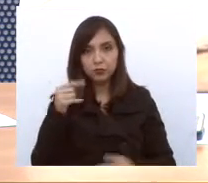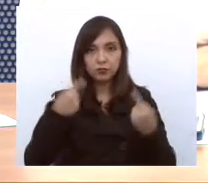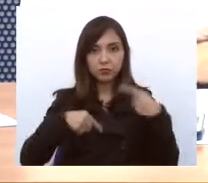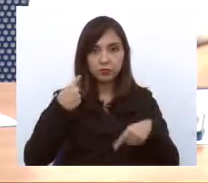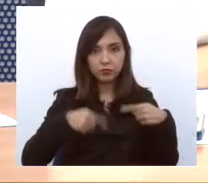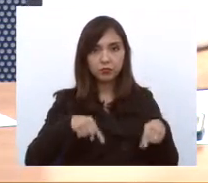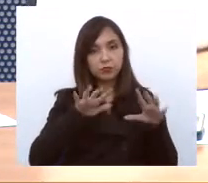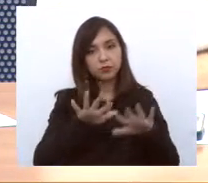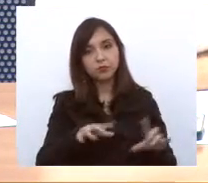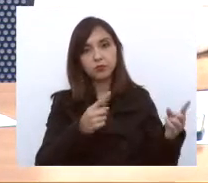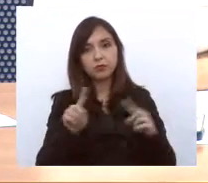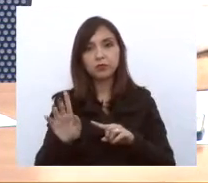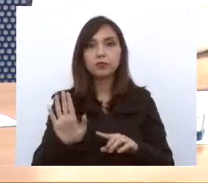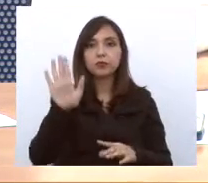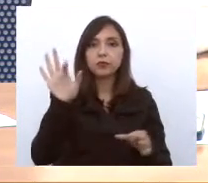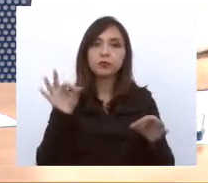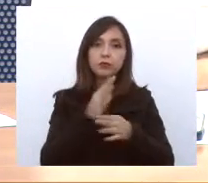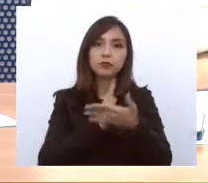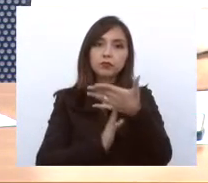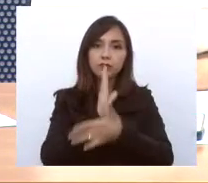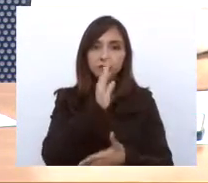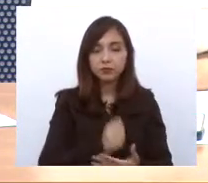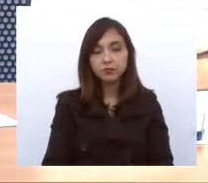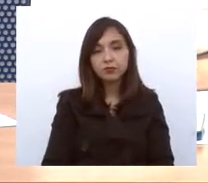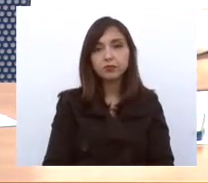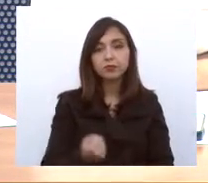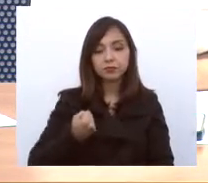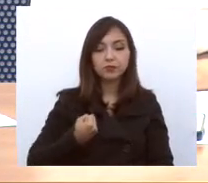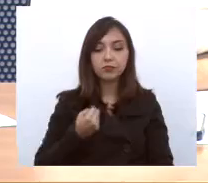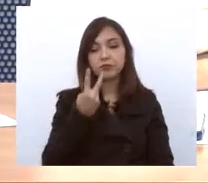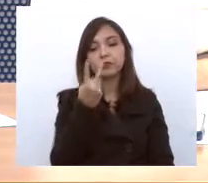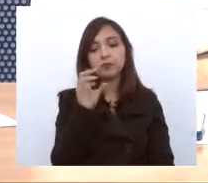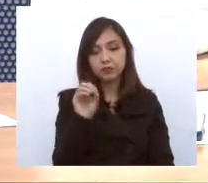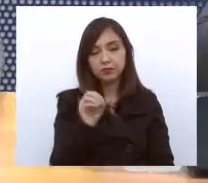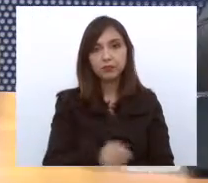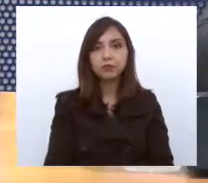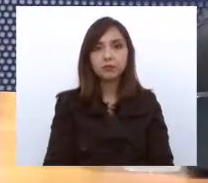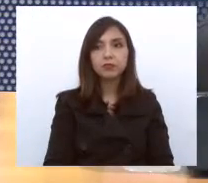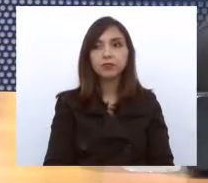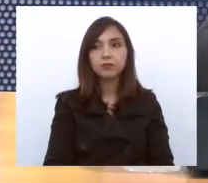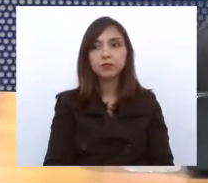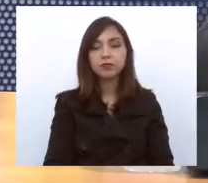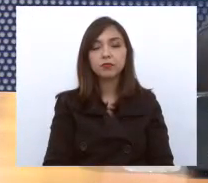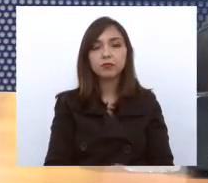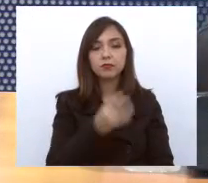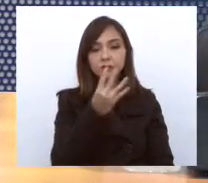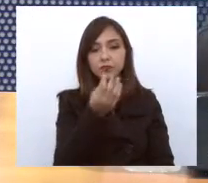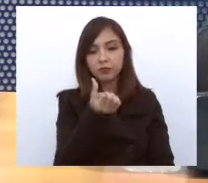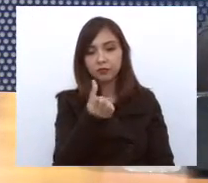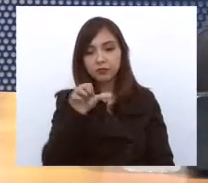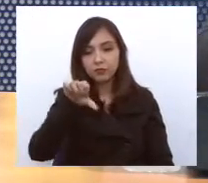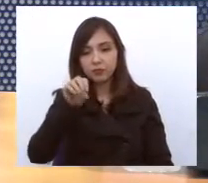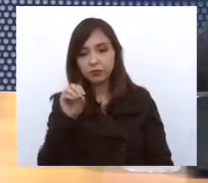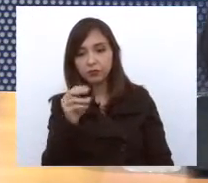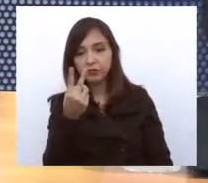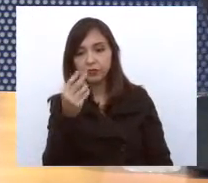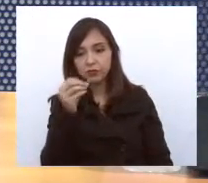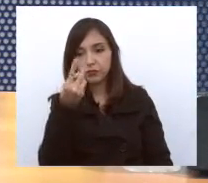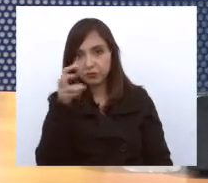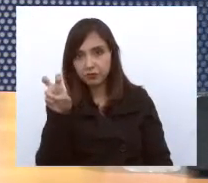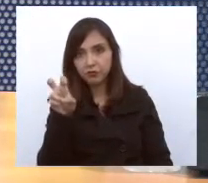vereadores favoráveis para isso, comissões contrárias manifestam. Encerrada a votação, aprovado, encaminhe-se. Item 20. Leitura, discussão e votação do requerimento